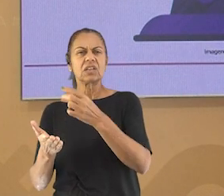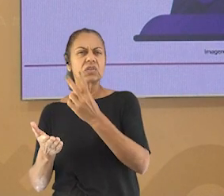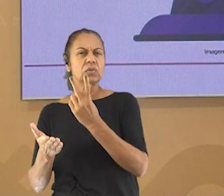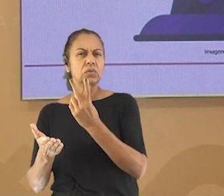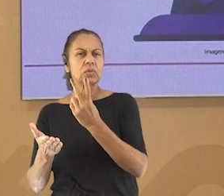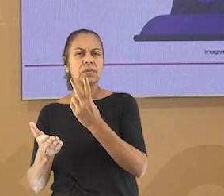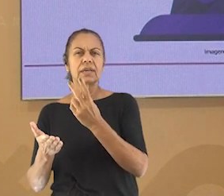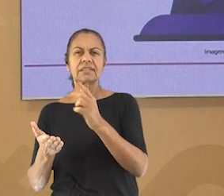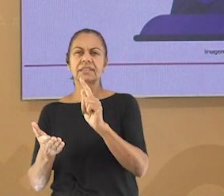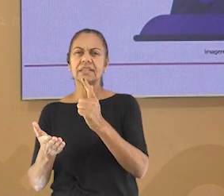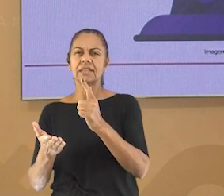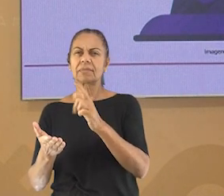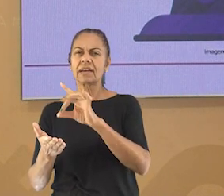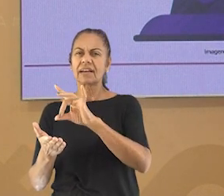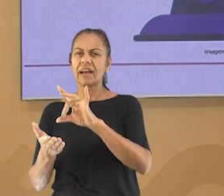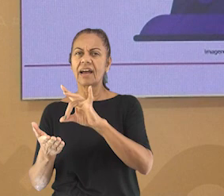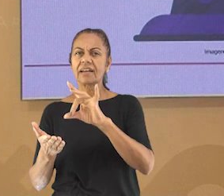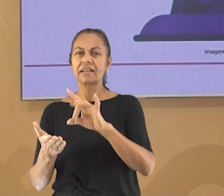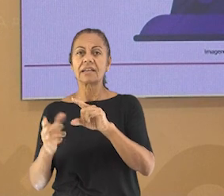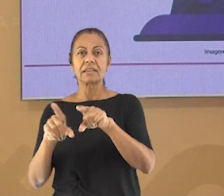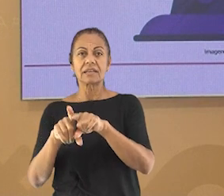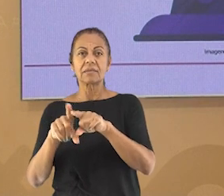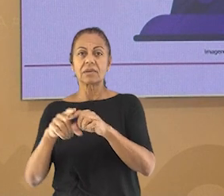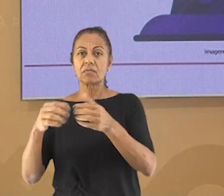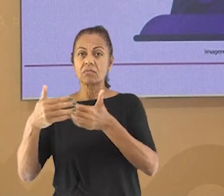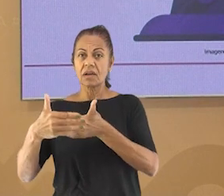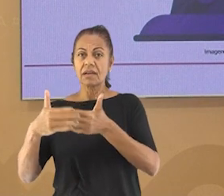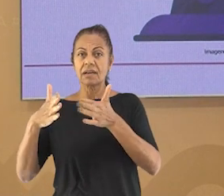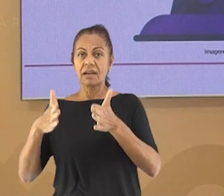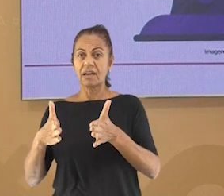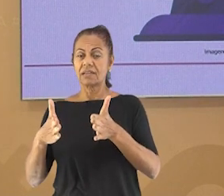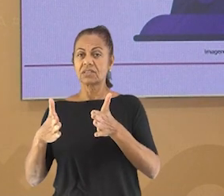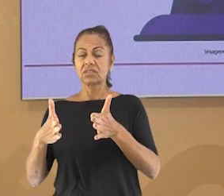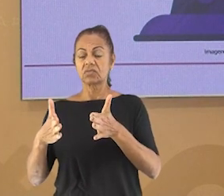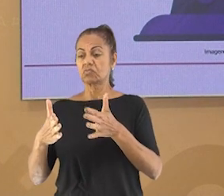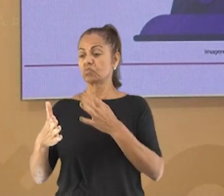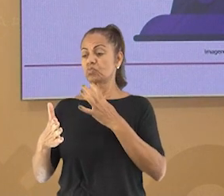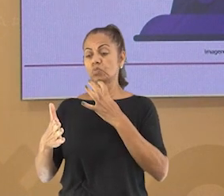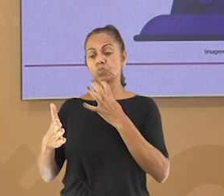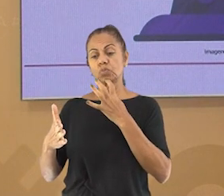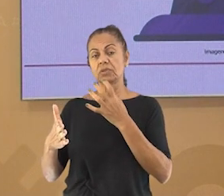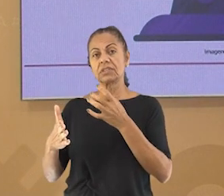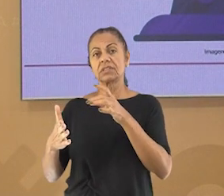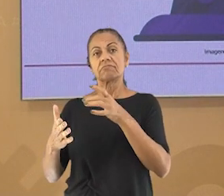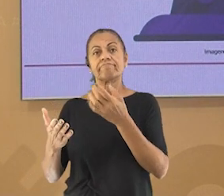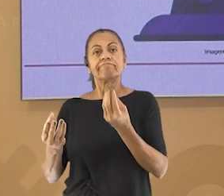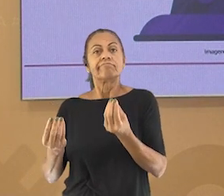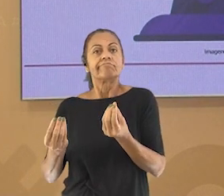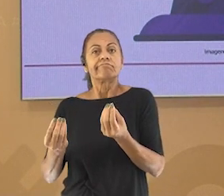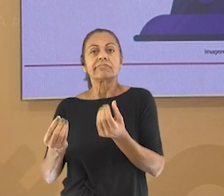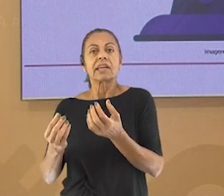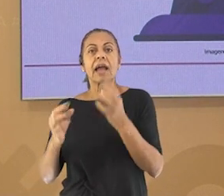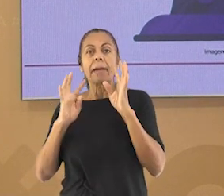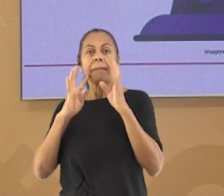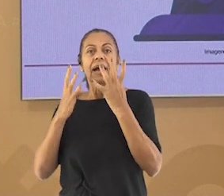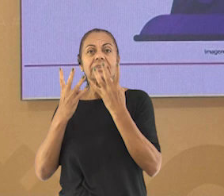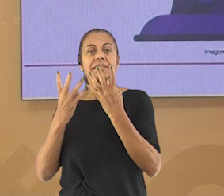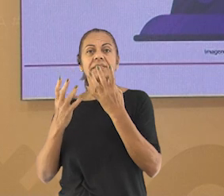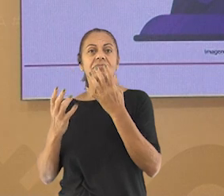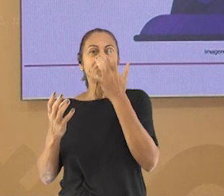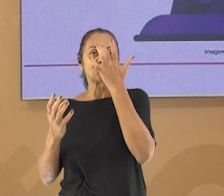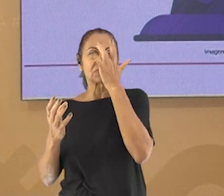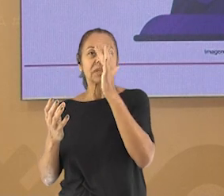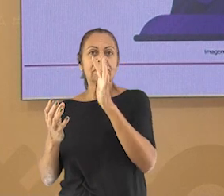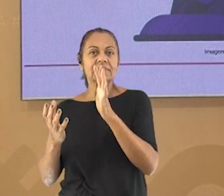cartas, cada uma pesando 2 gramas, e uma caixa de massa desconhecida, que nós vamos chamar